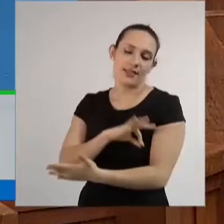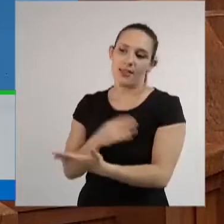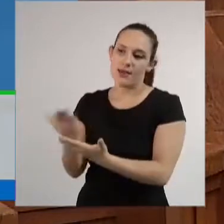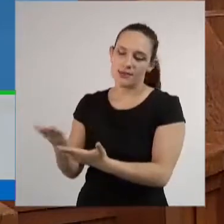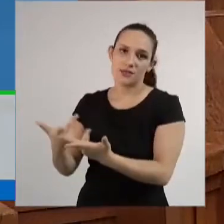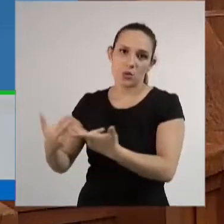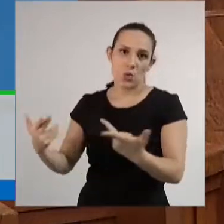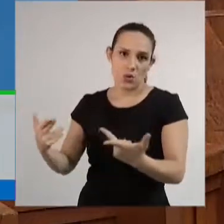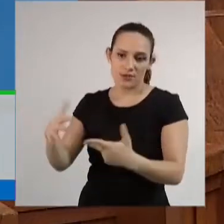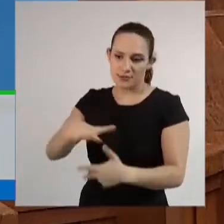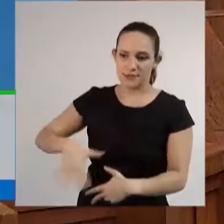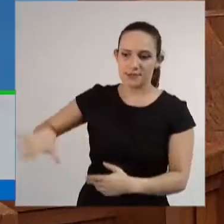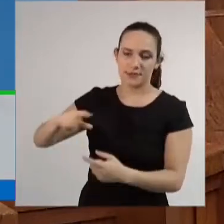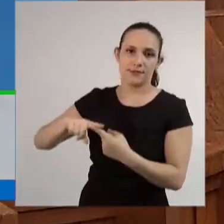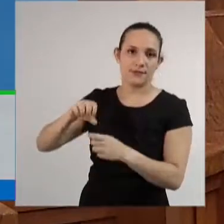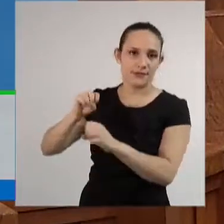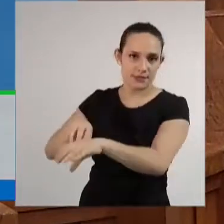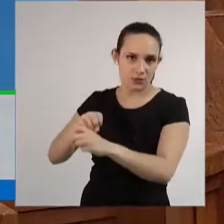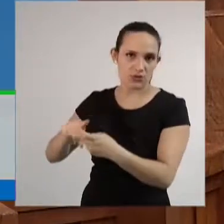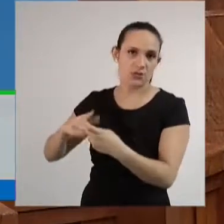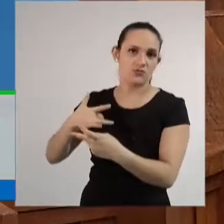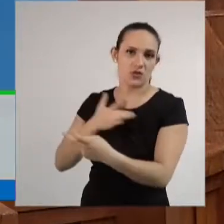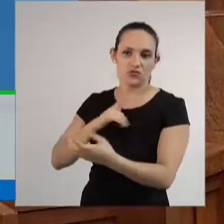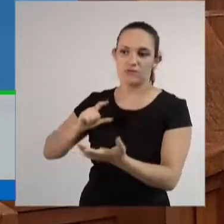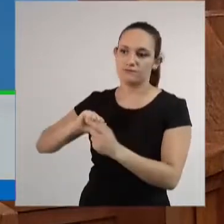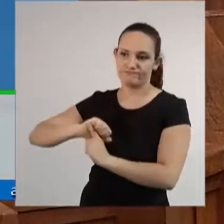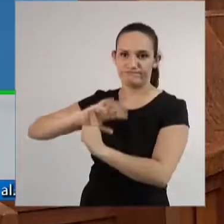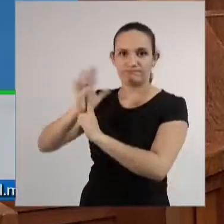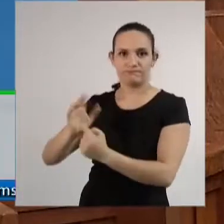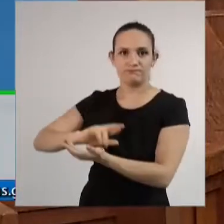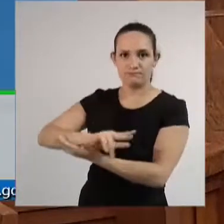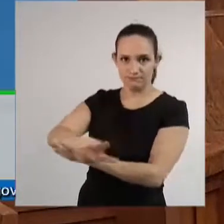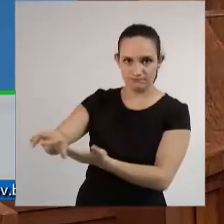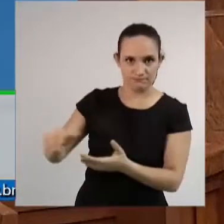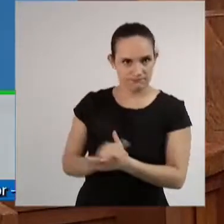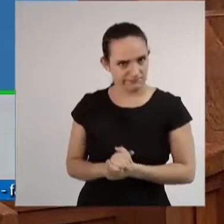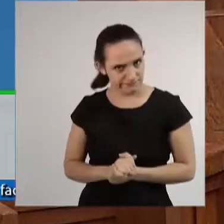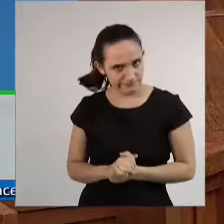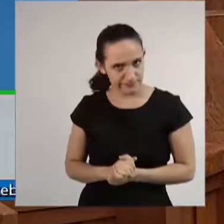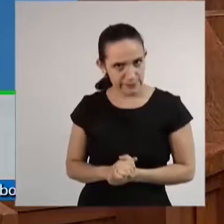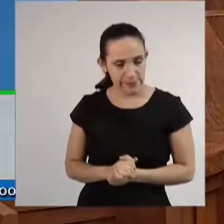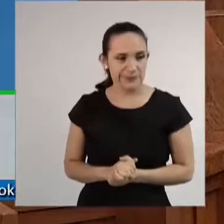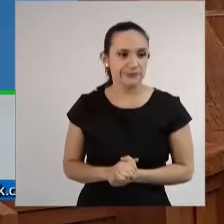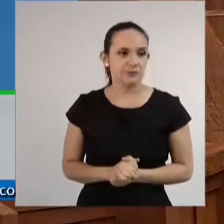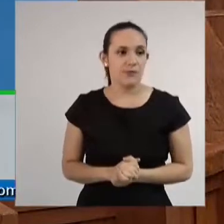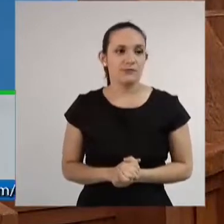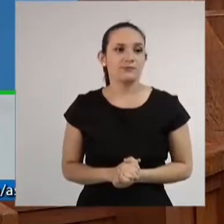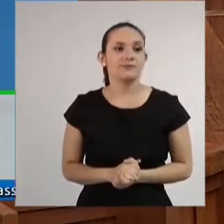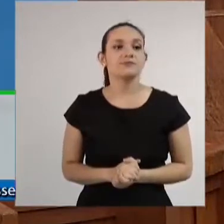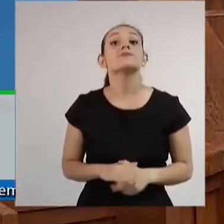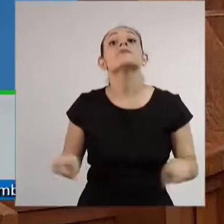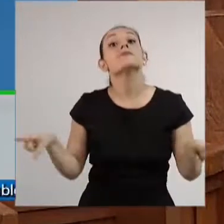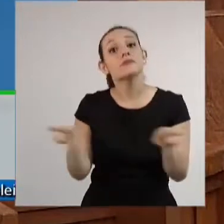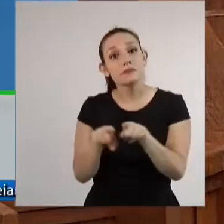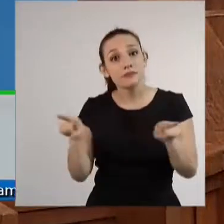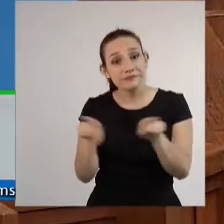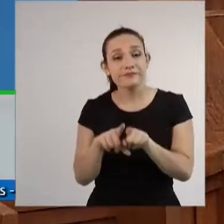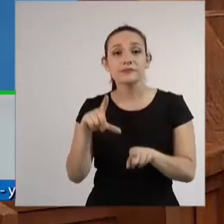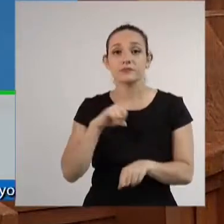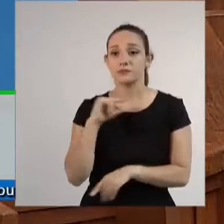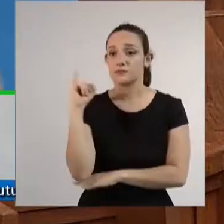Aqui não está mencionado, deputado Enel Fellini, as renúncias